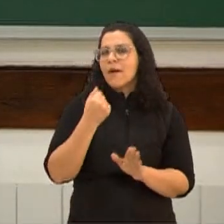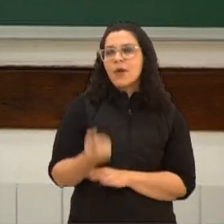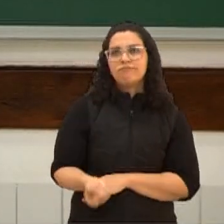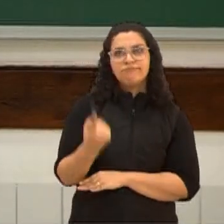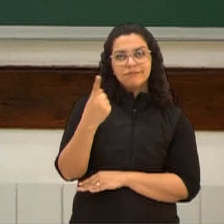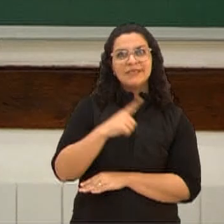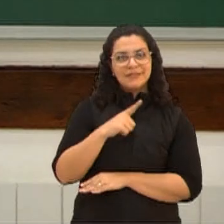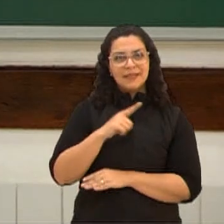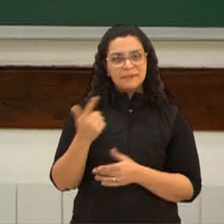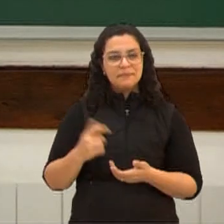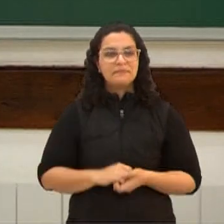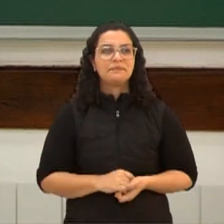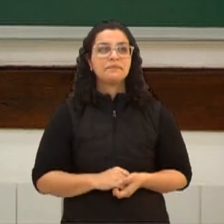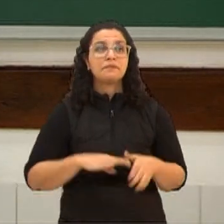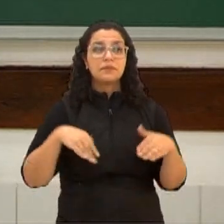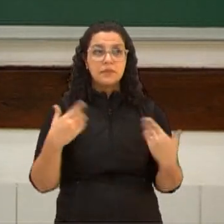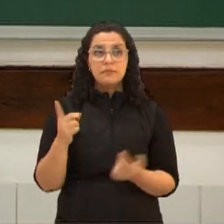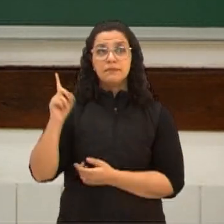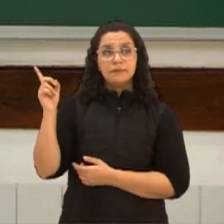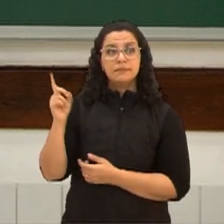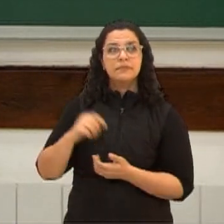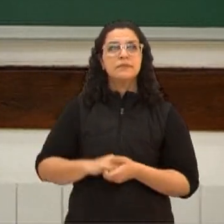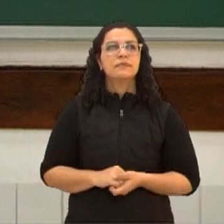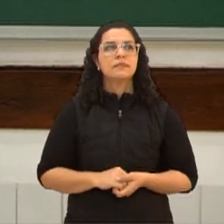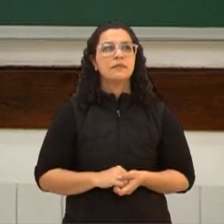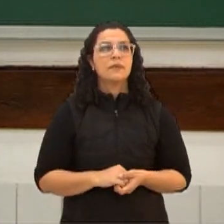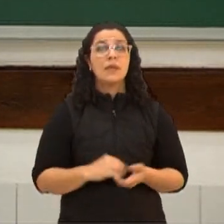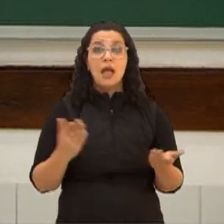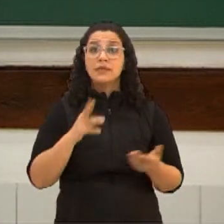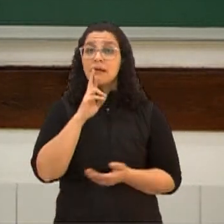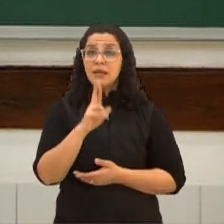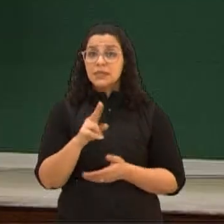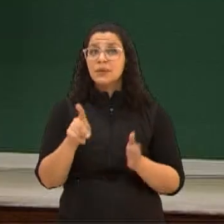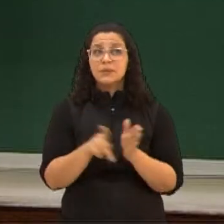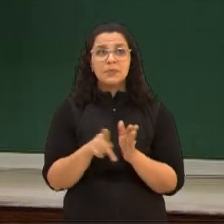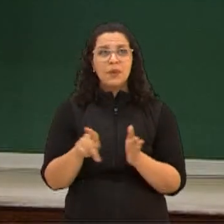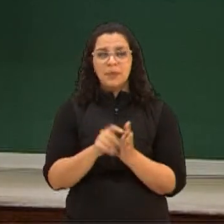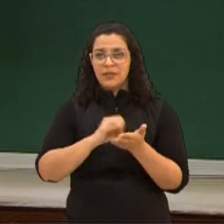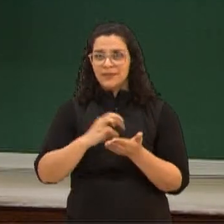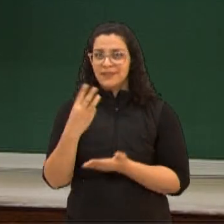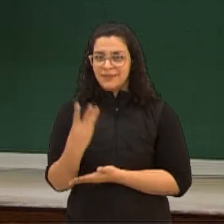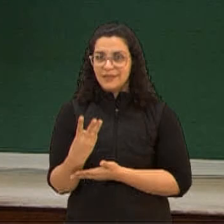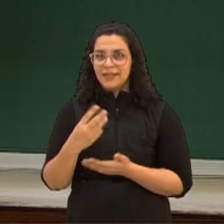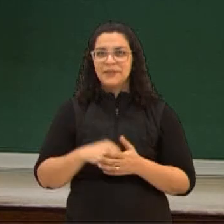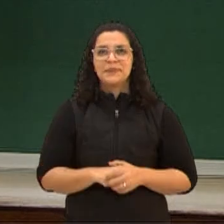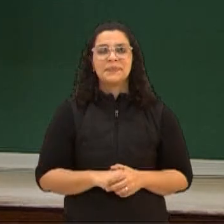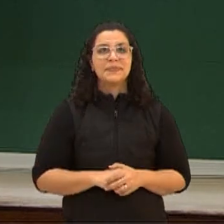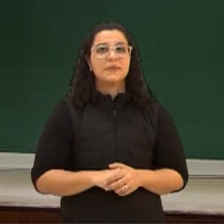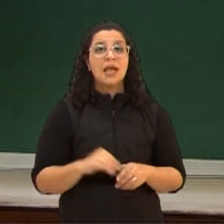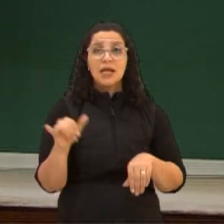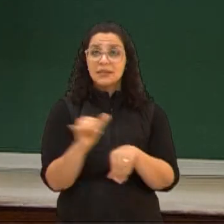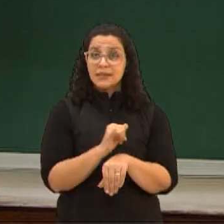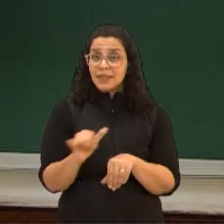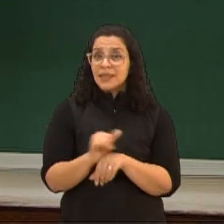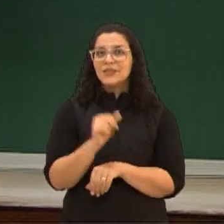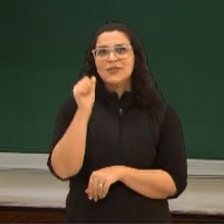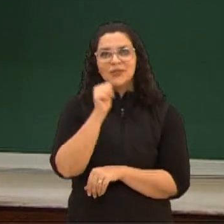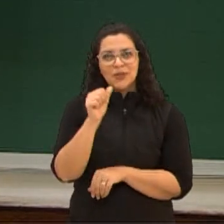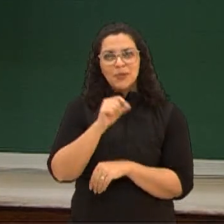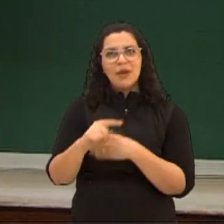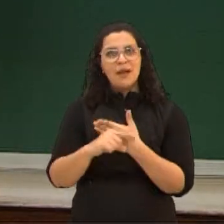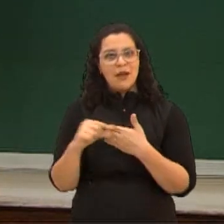ele é instigante. Então, é essa a nossa resposta das estratégias que